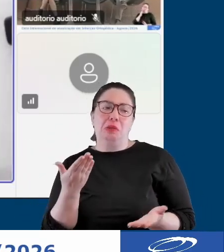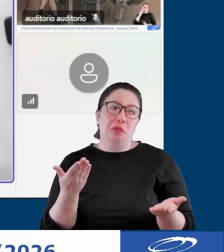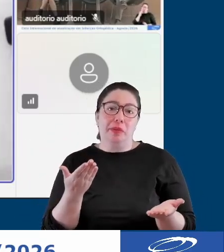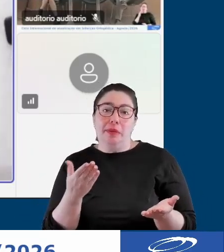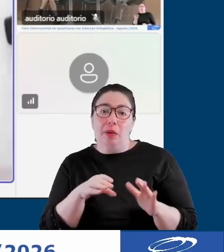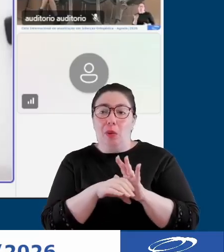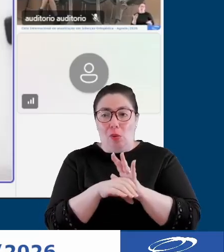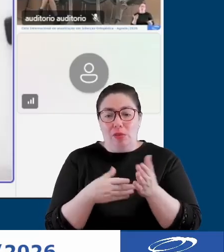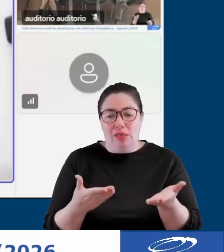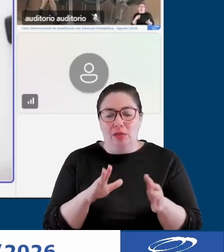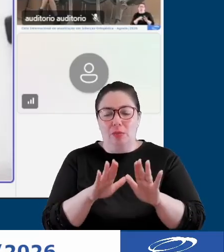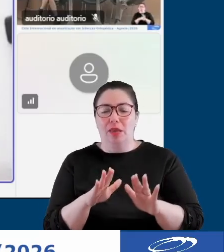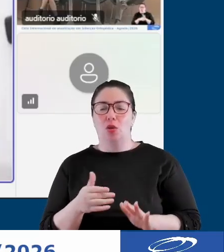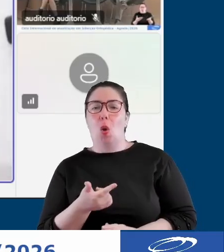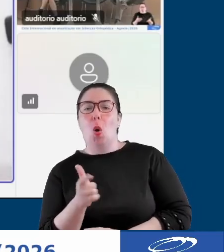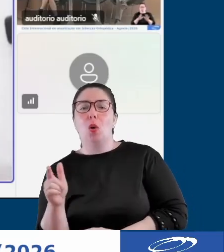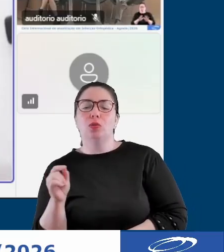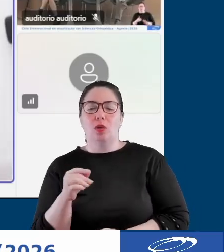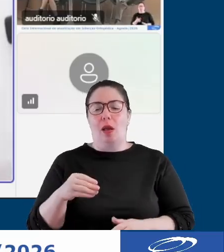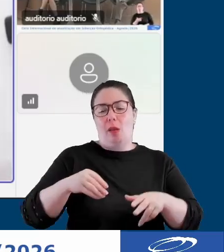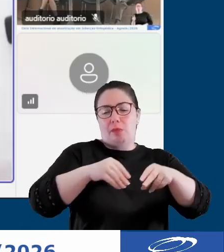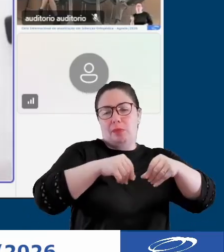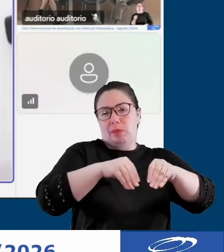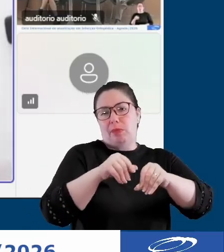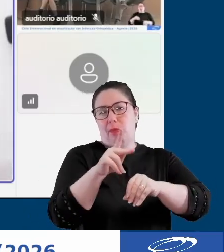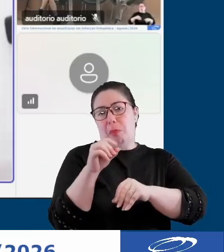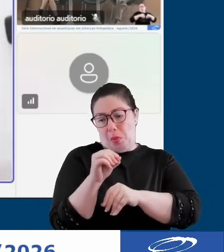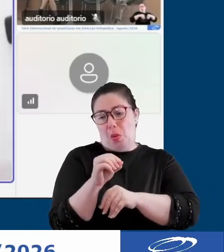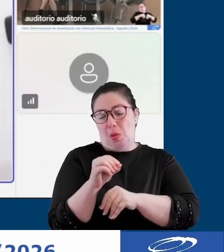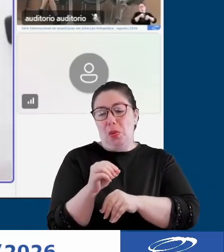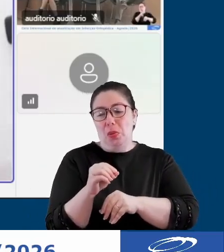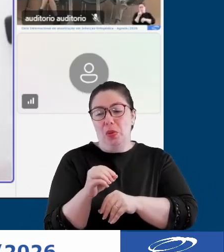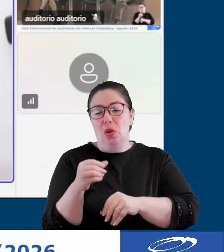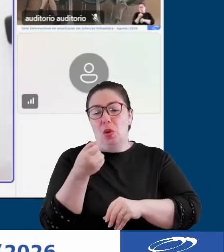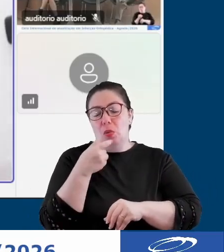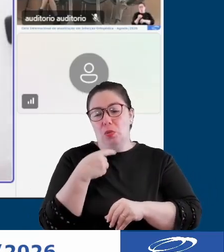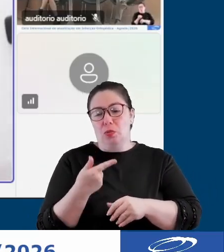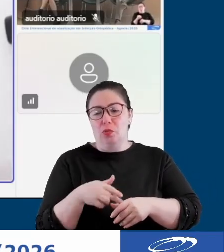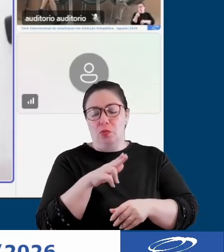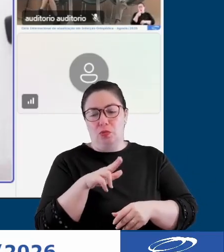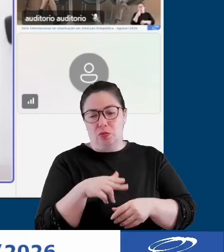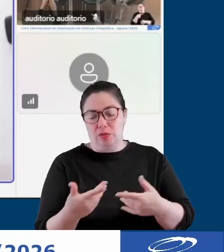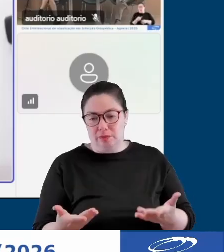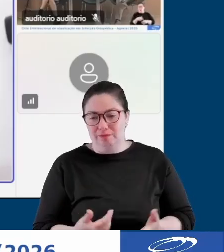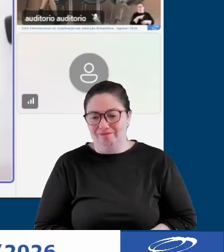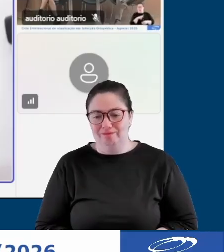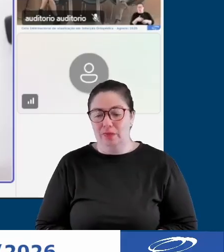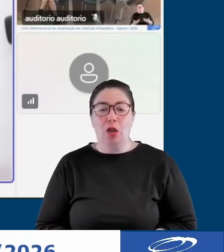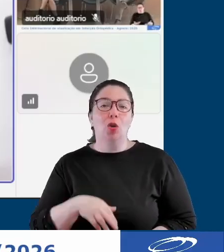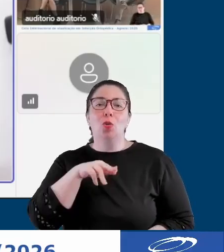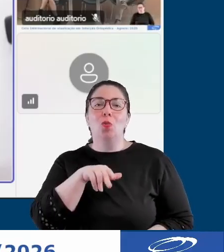utilização tópica em pó, que, como o Matt comentou também, ele acaba disseminando, né? Você não tem algo de liberação